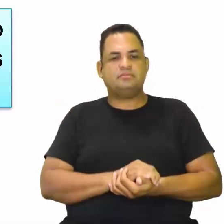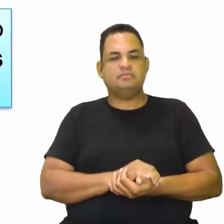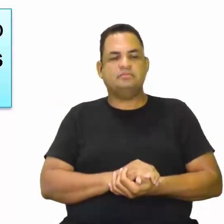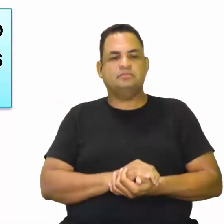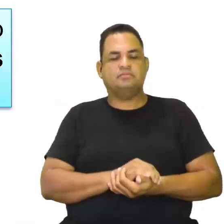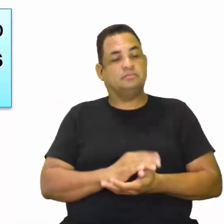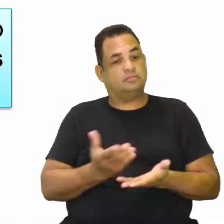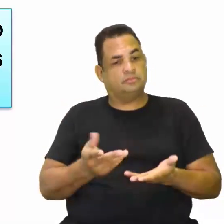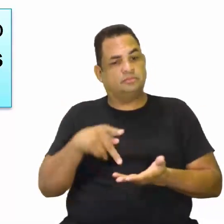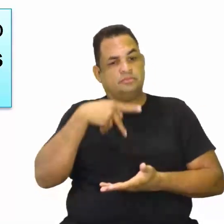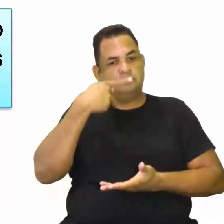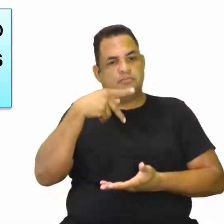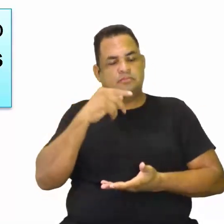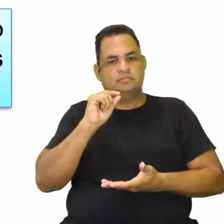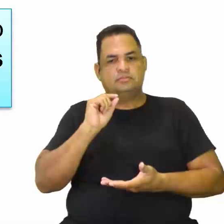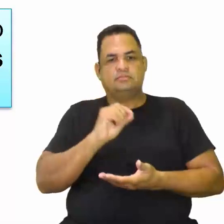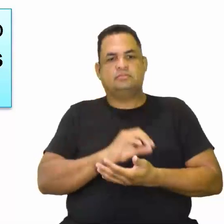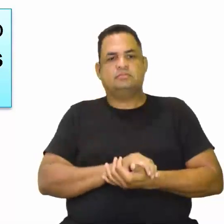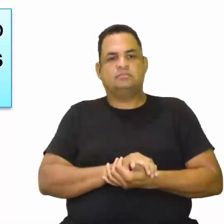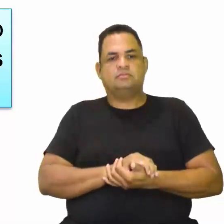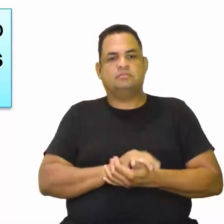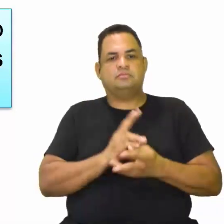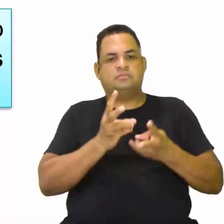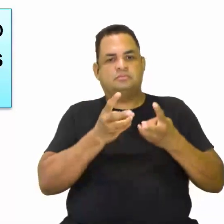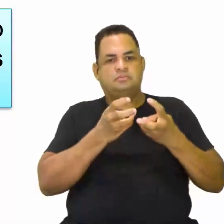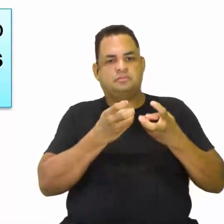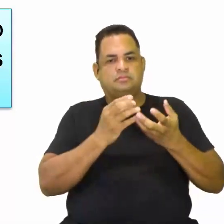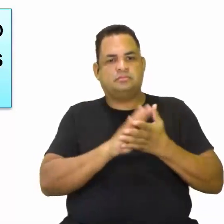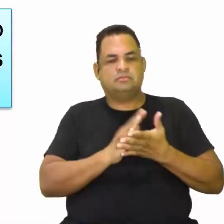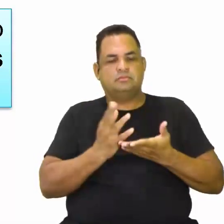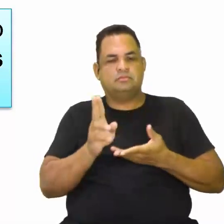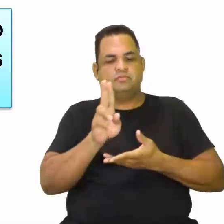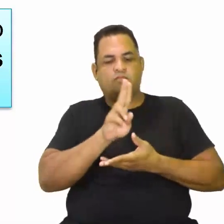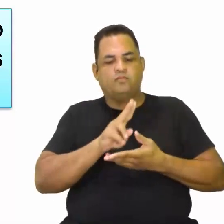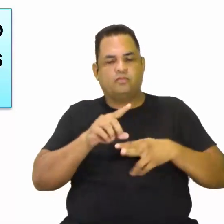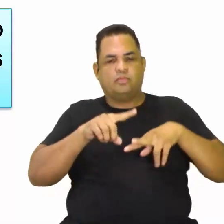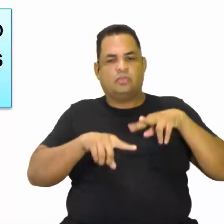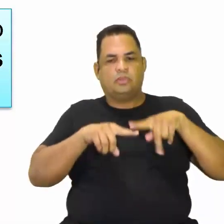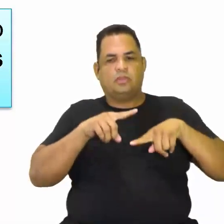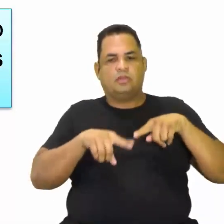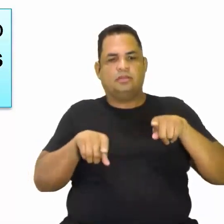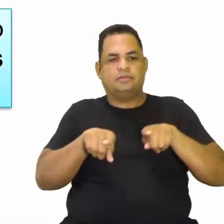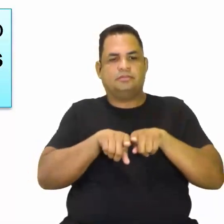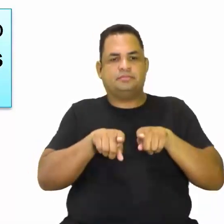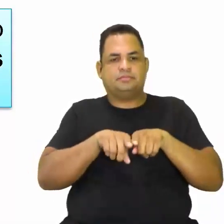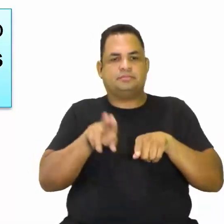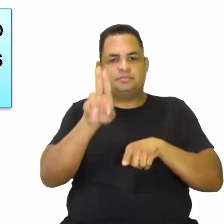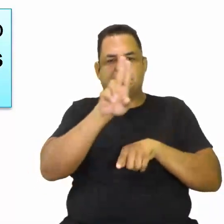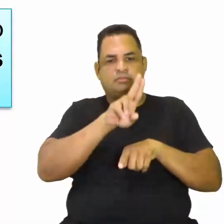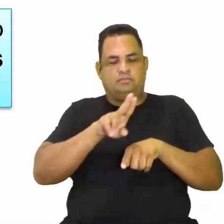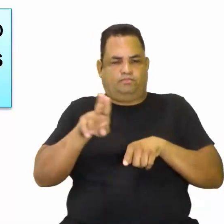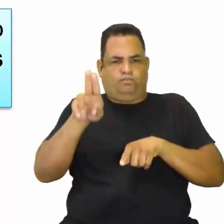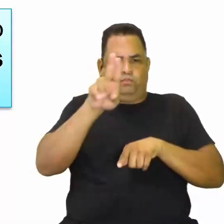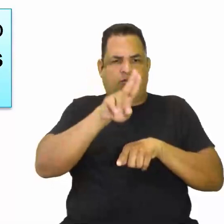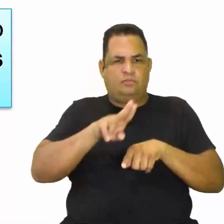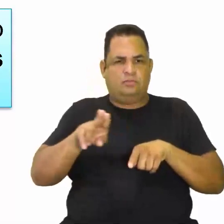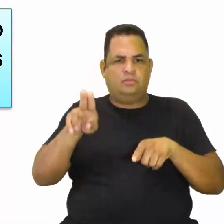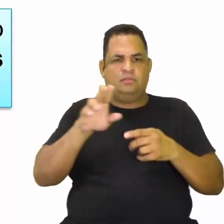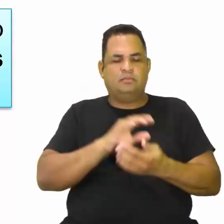dizemos que a extração por solvente também é muito